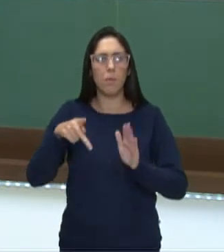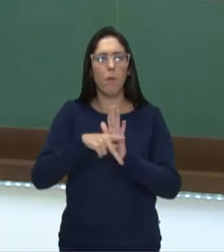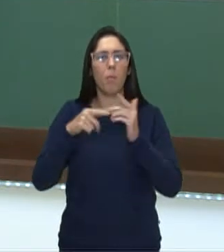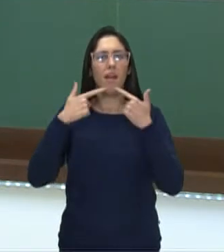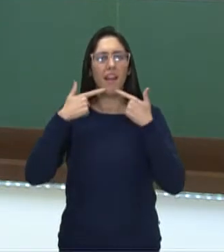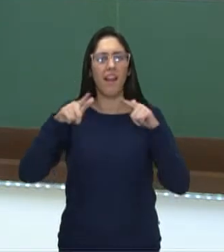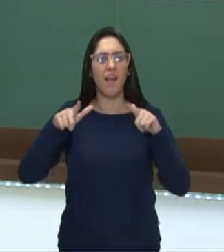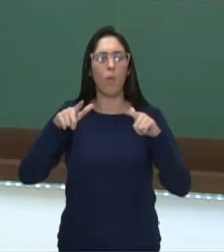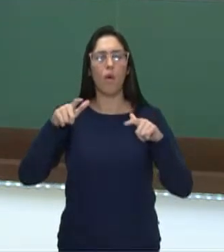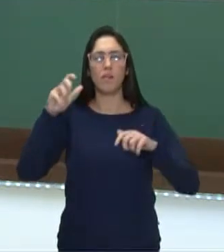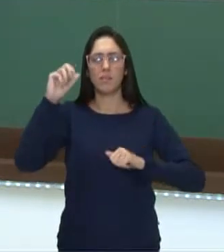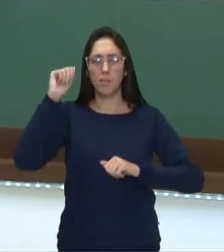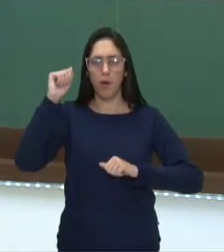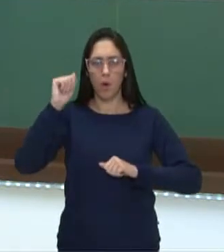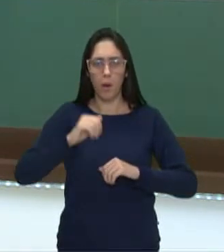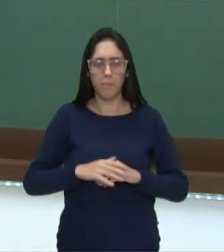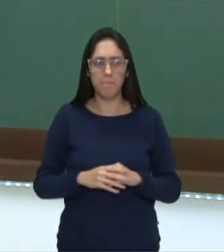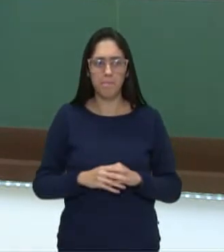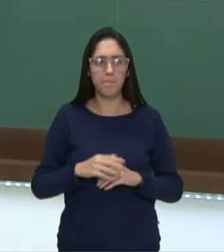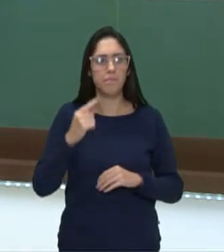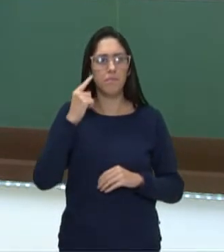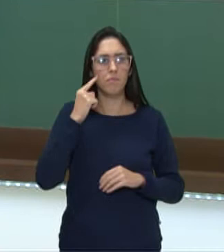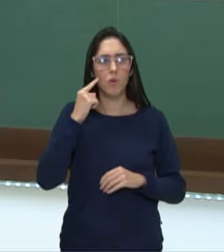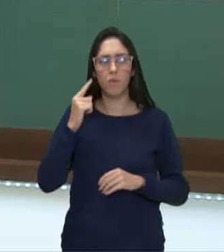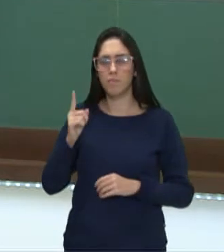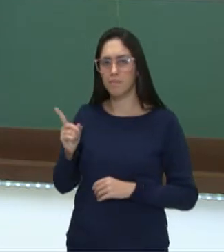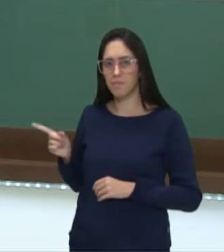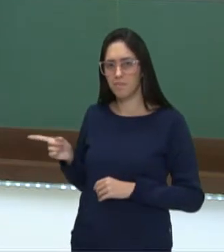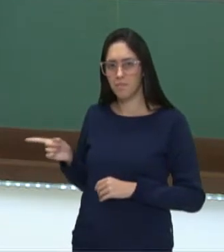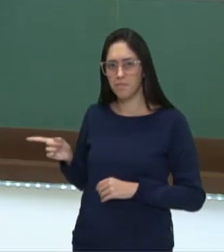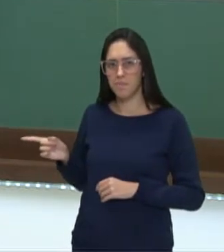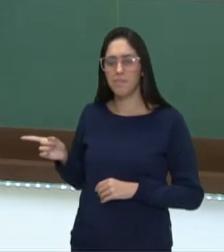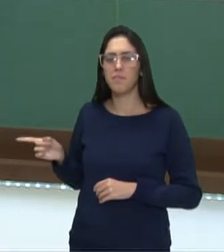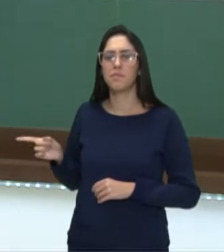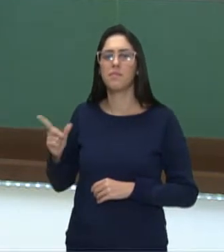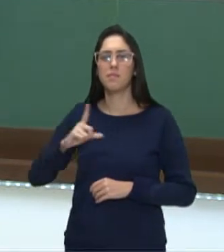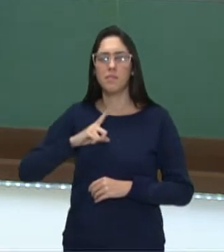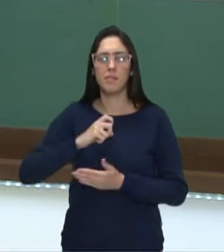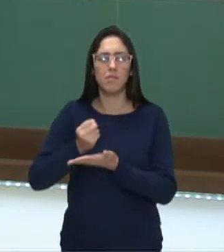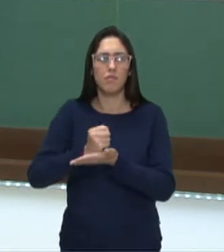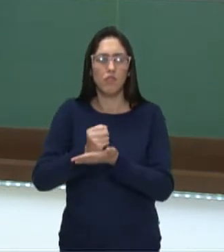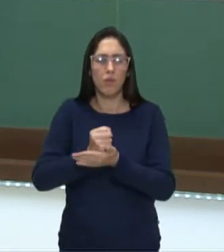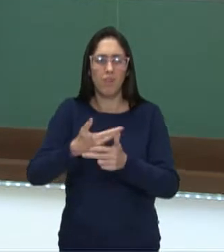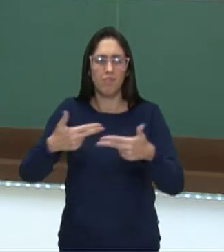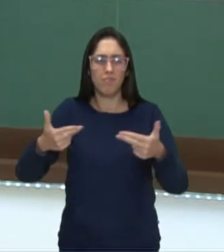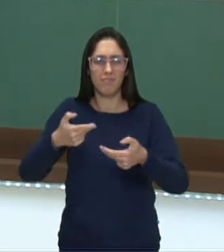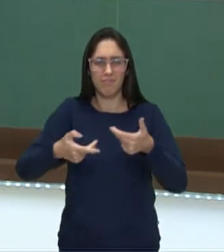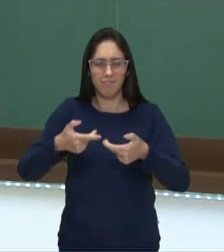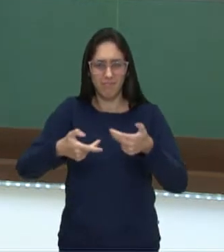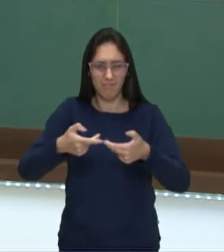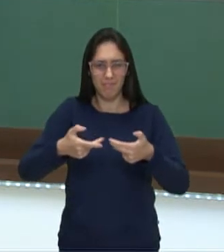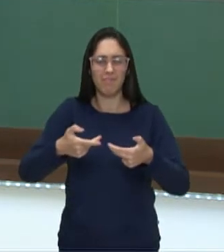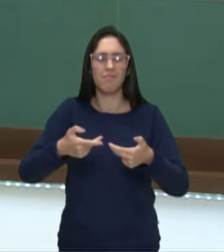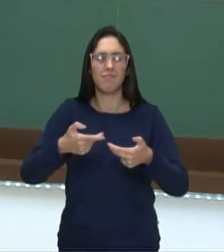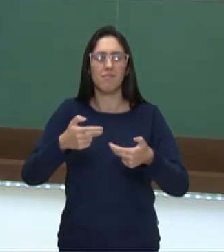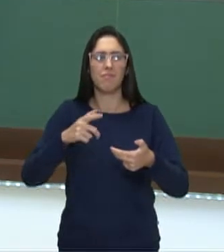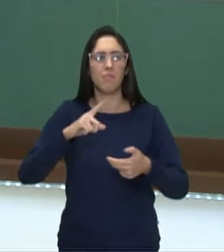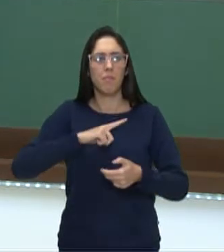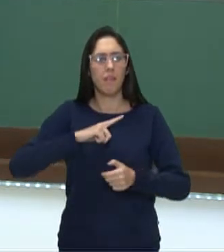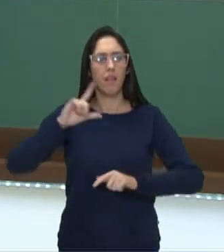El videojuego, aqui, los videojuegos, os videogames, a TV.